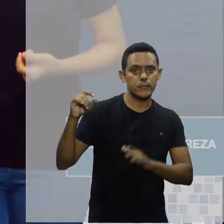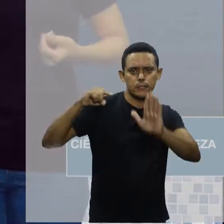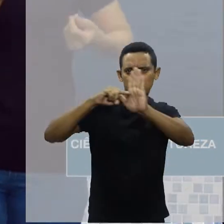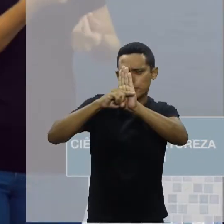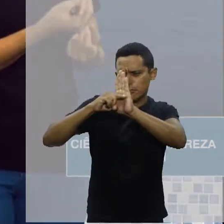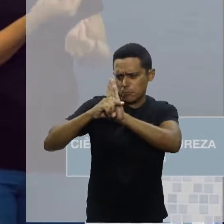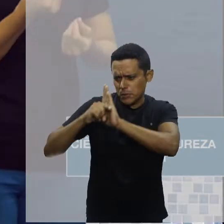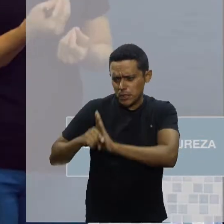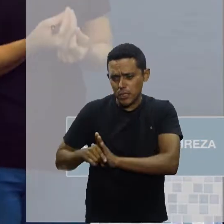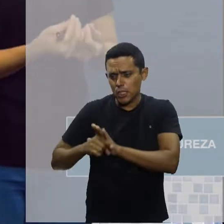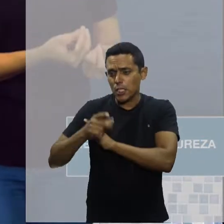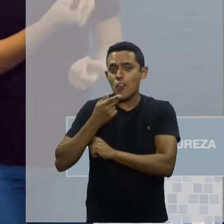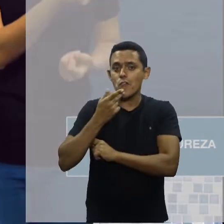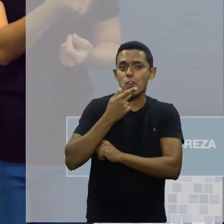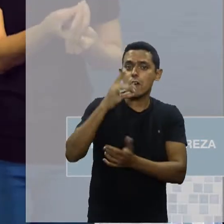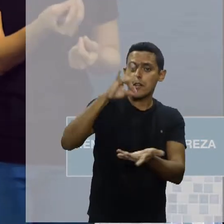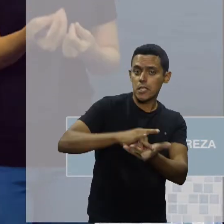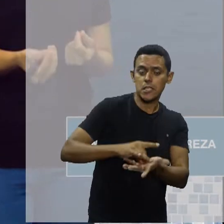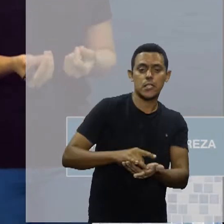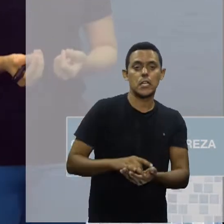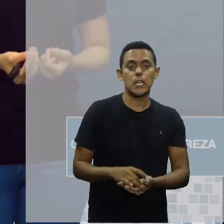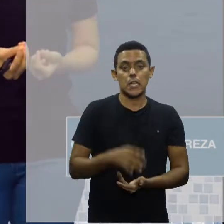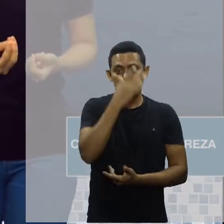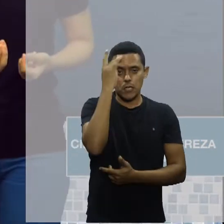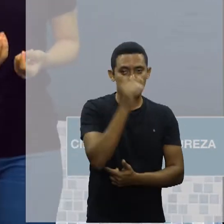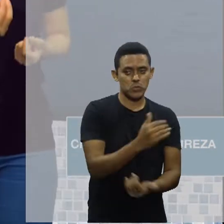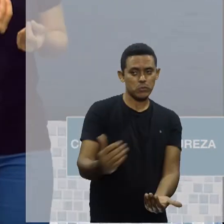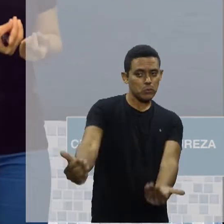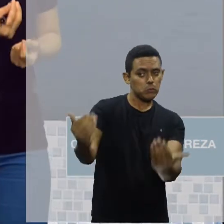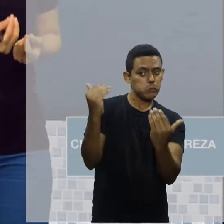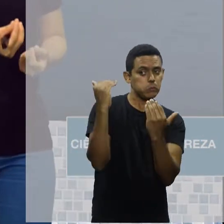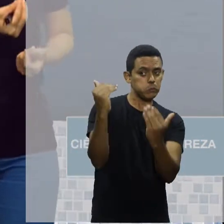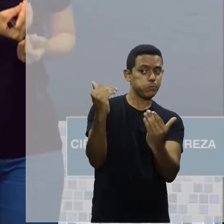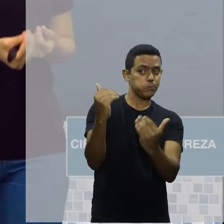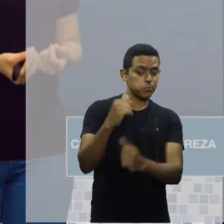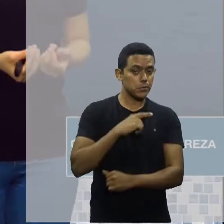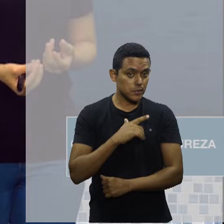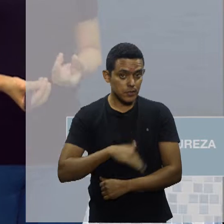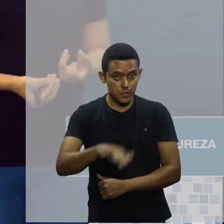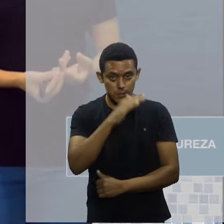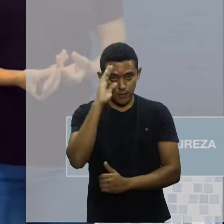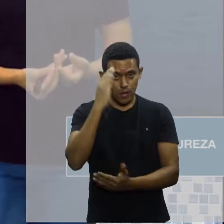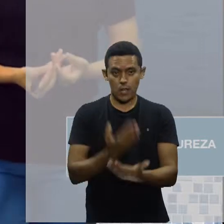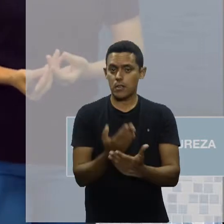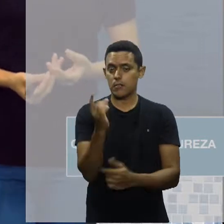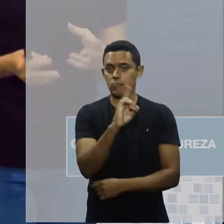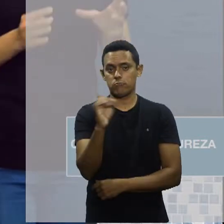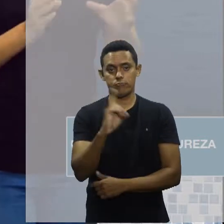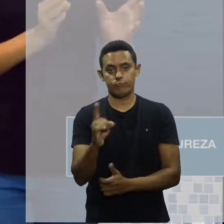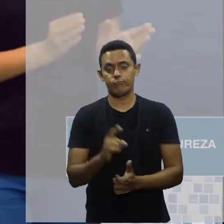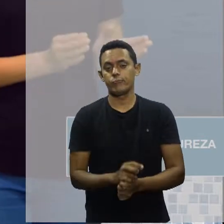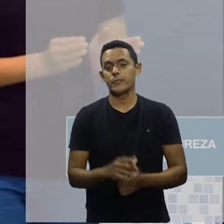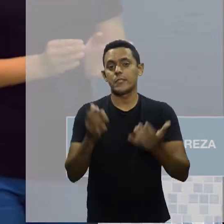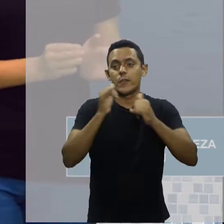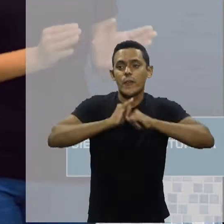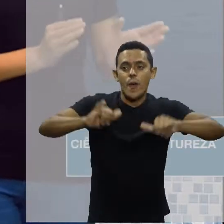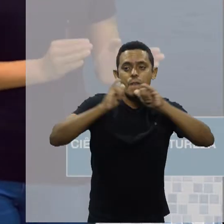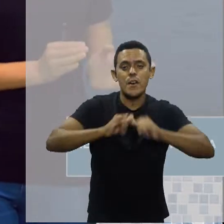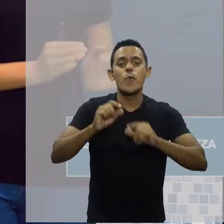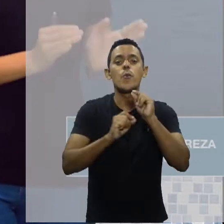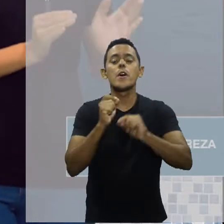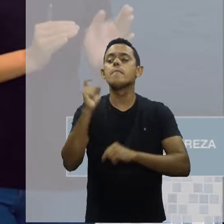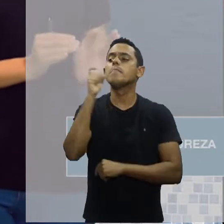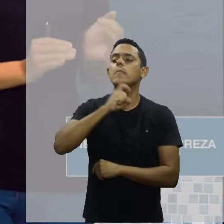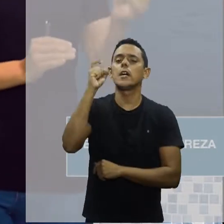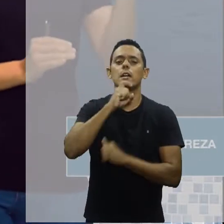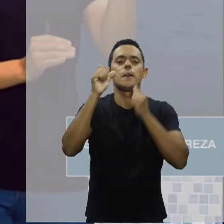à ciência, faz com que a ciência seja duvidada, faz com que as pessoas não acreditem na ciência. Então, nesse primeiro encontro, na